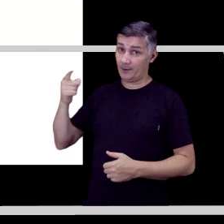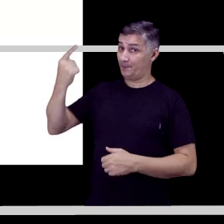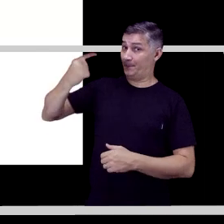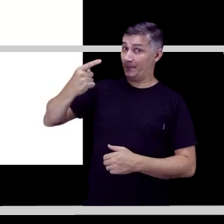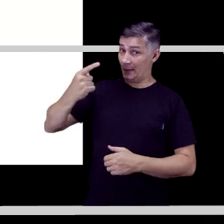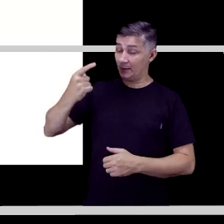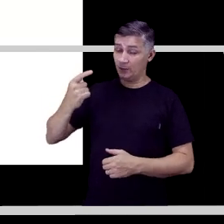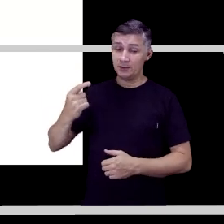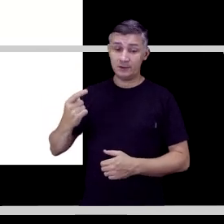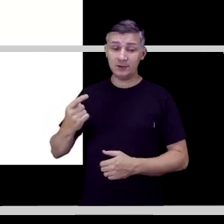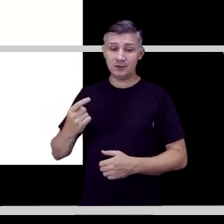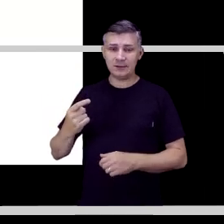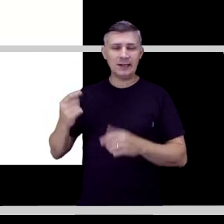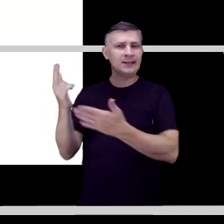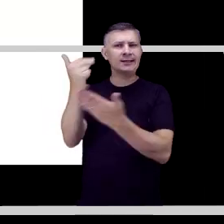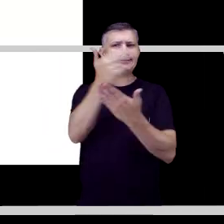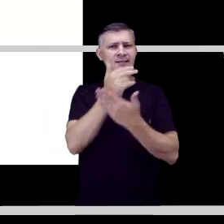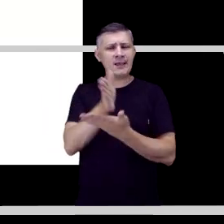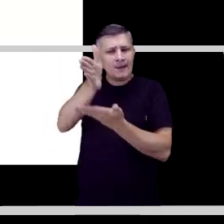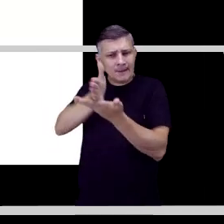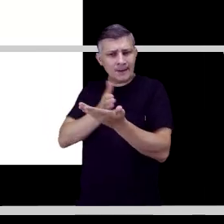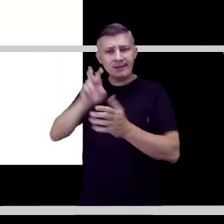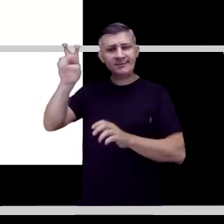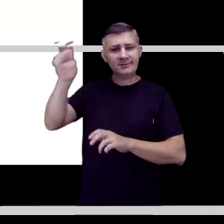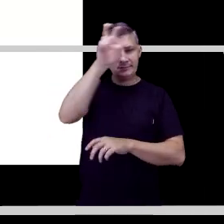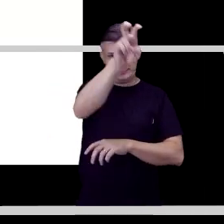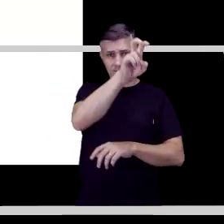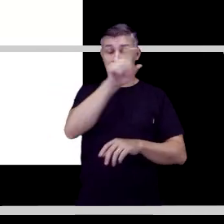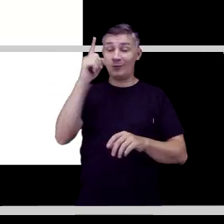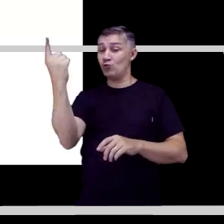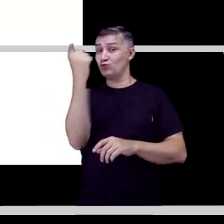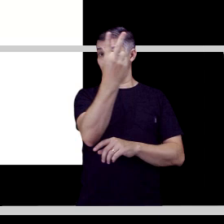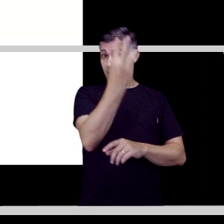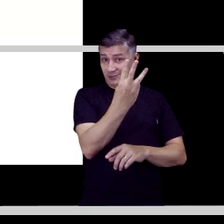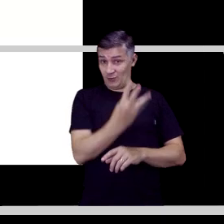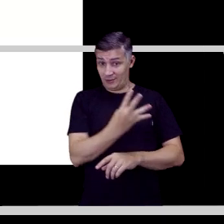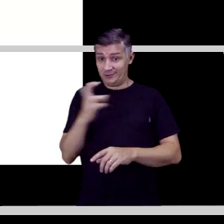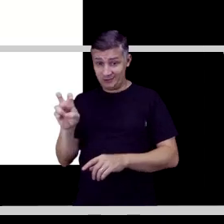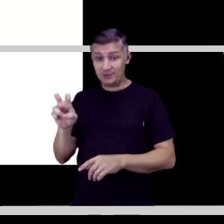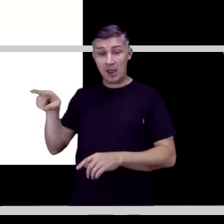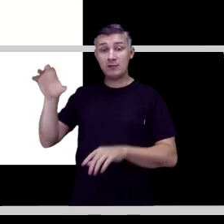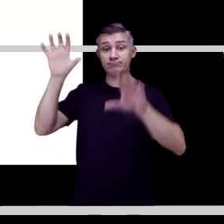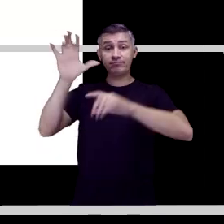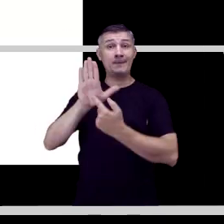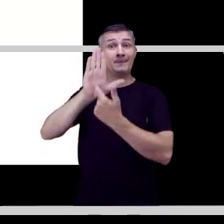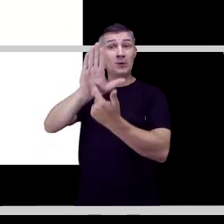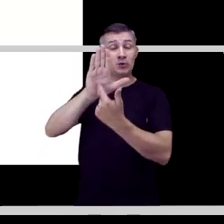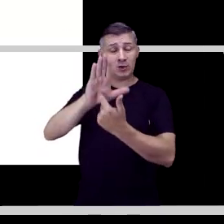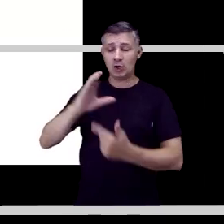aqui é um primeiro croquis, desculpe, dessas 5 cosmococas, né, que foram pela primeira